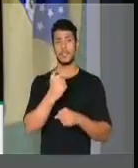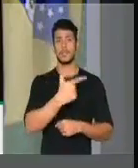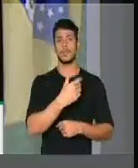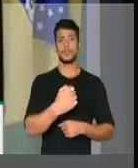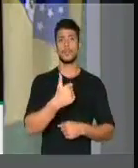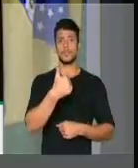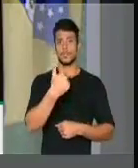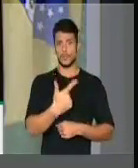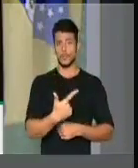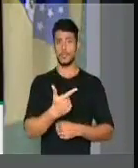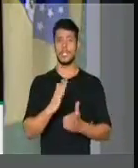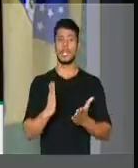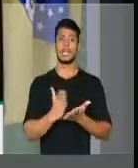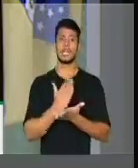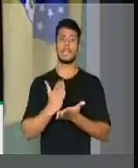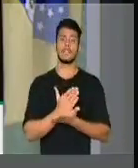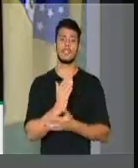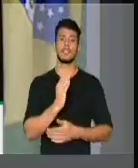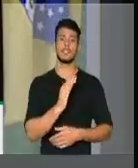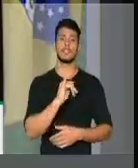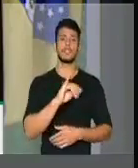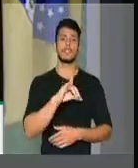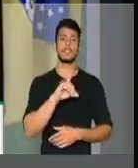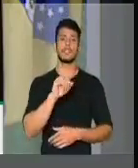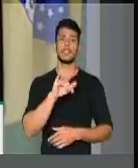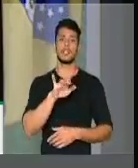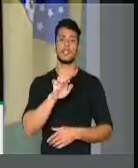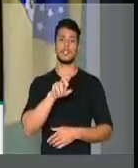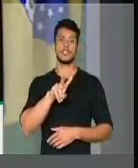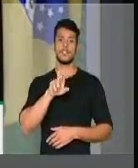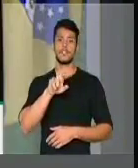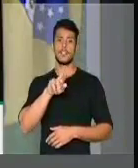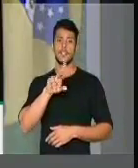Verde, da Companhia de Jornalistas de Dina Magalhães.